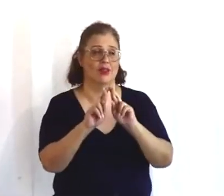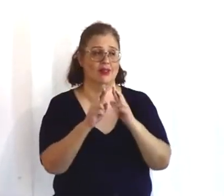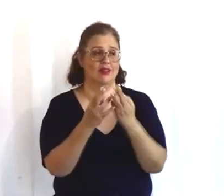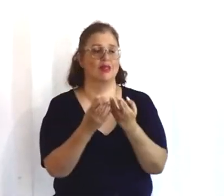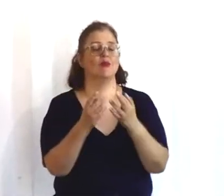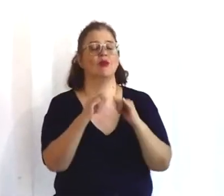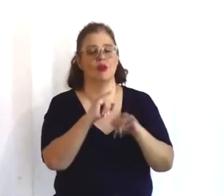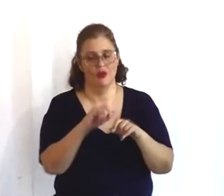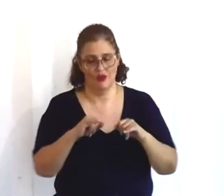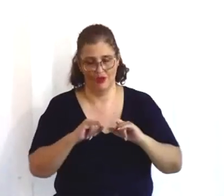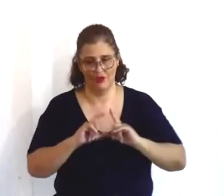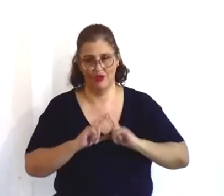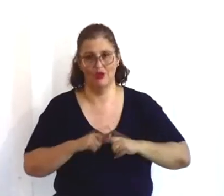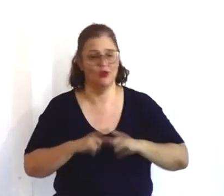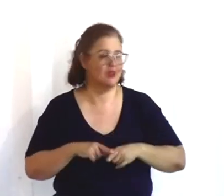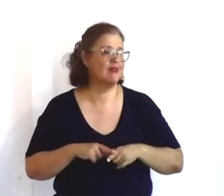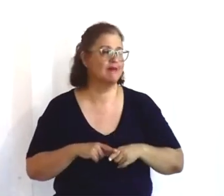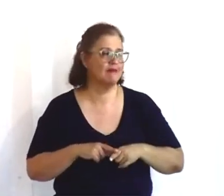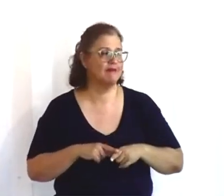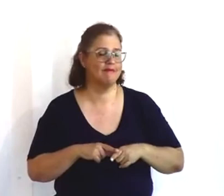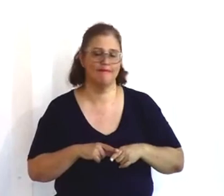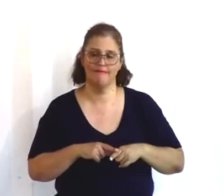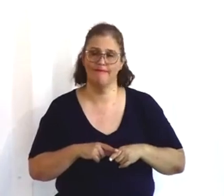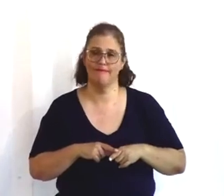tem dias que dá vontade de chorar.